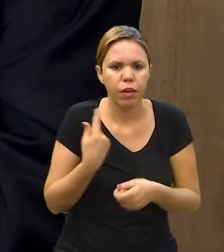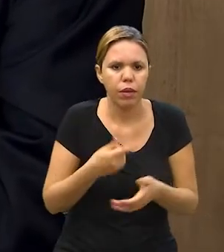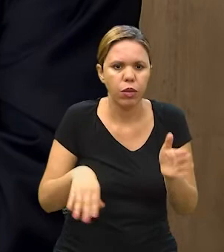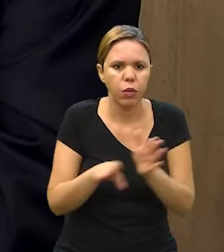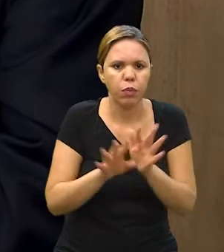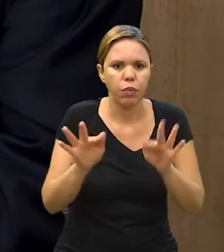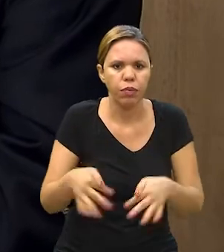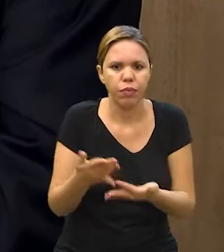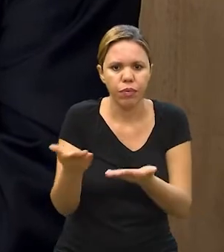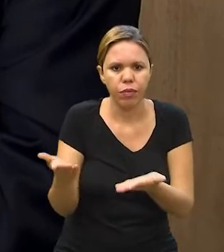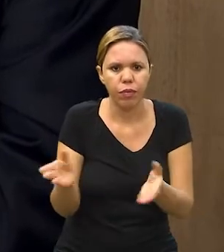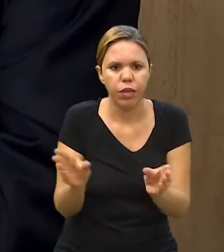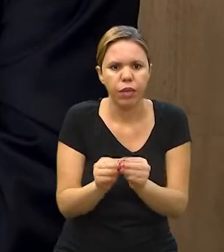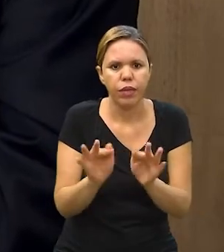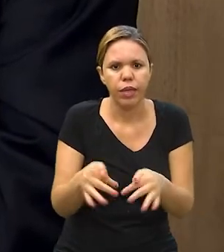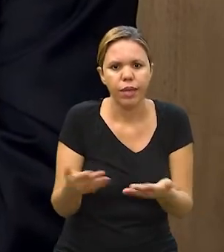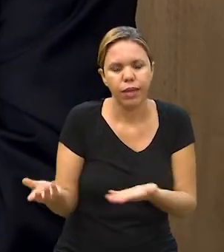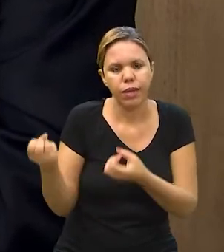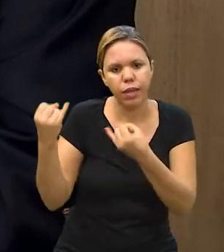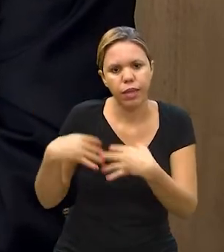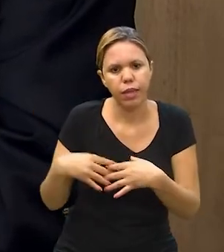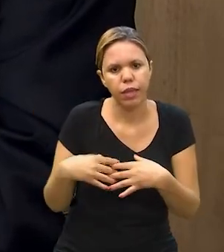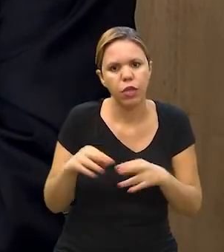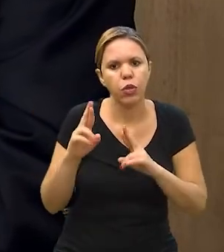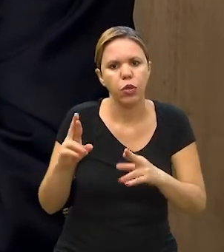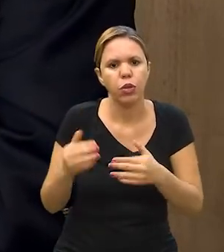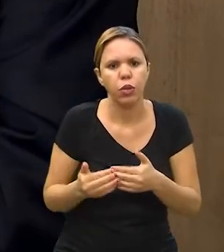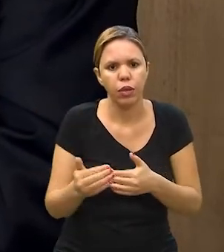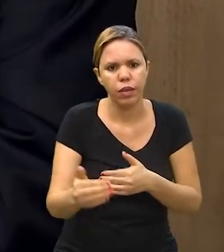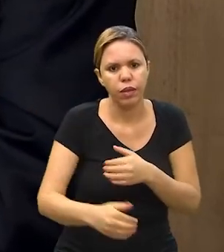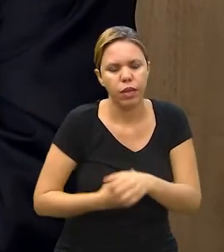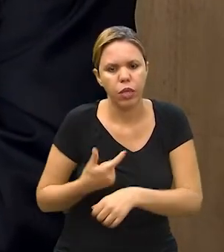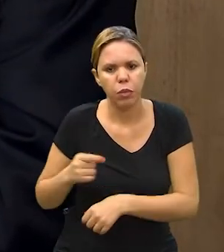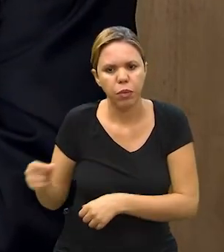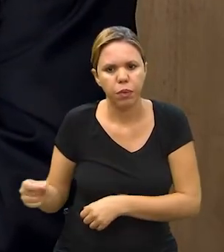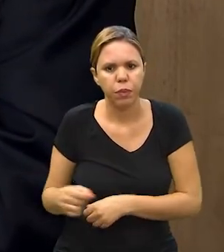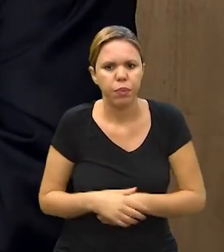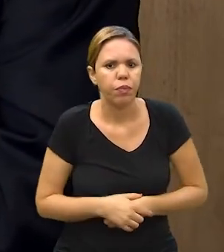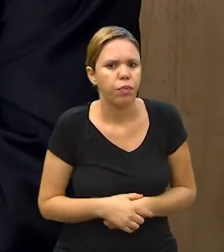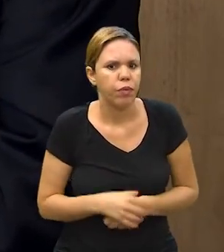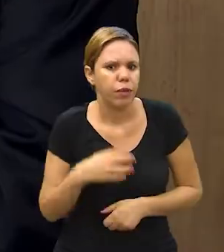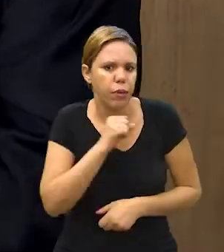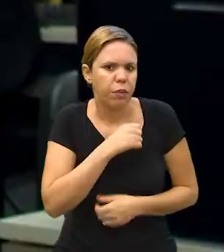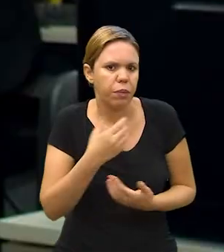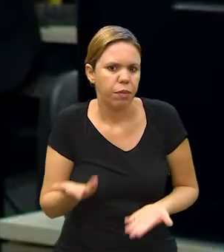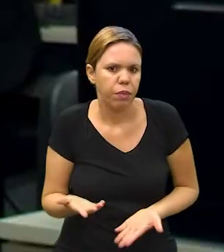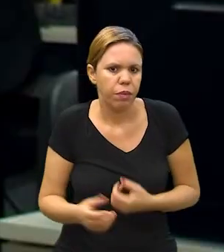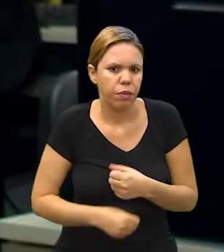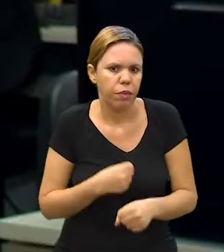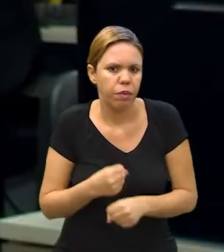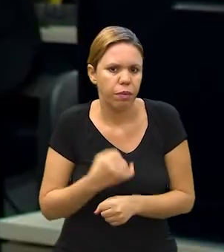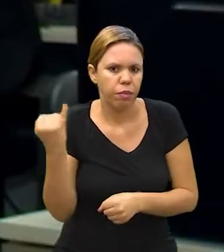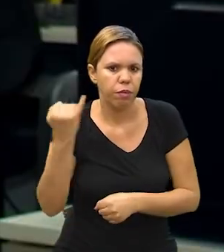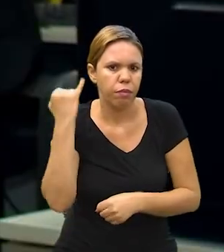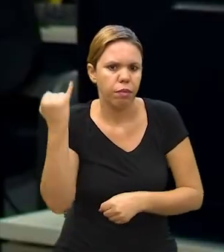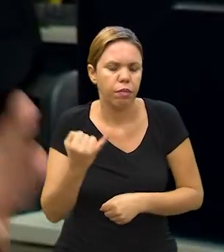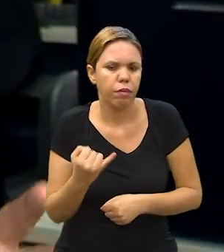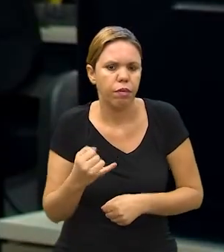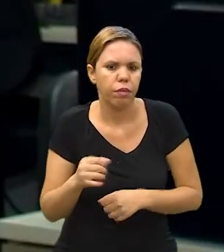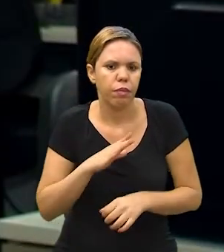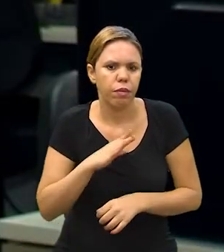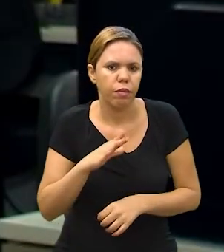ao fim, gostaria que o senhor fizesse as considerações finais, aí, o que esperar para esse ano de 2020. rapidamente. Um ano super importante, um ano que a